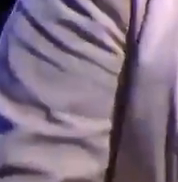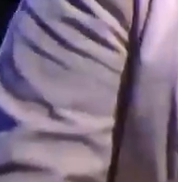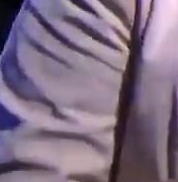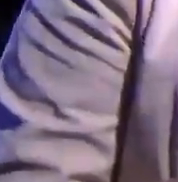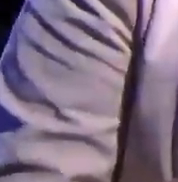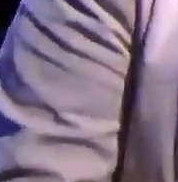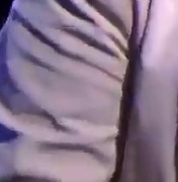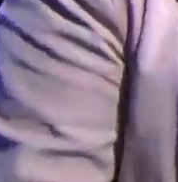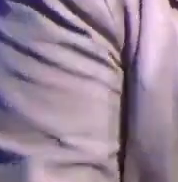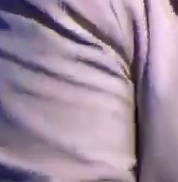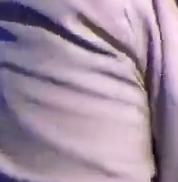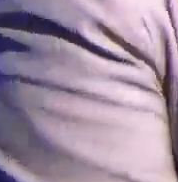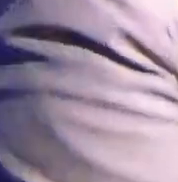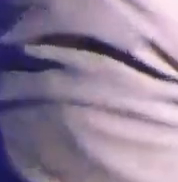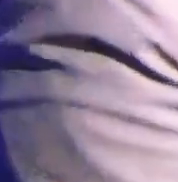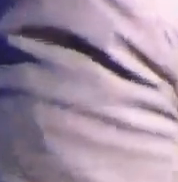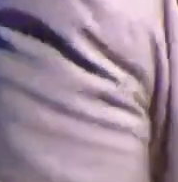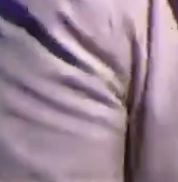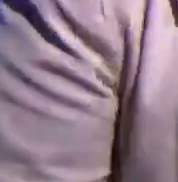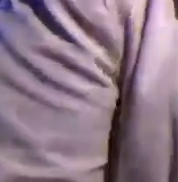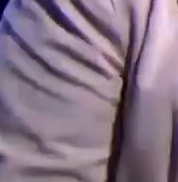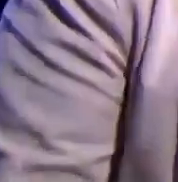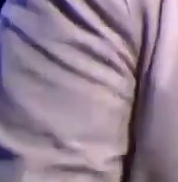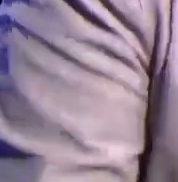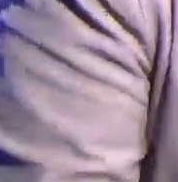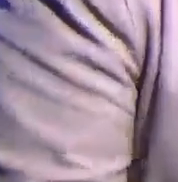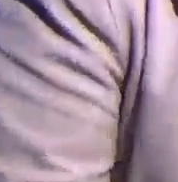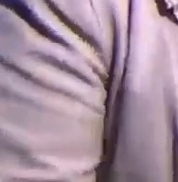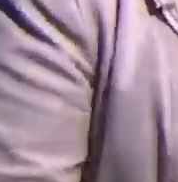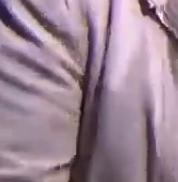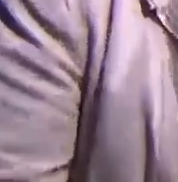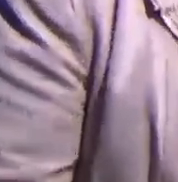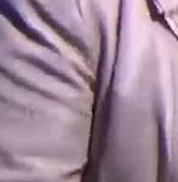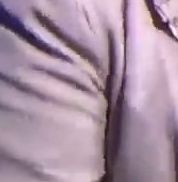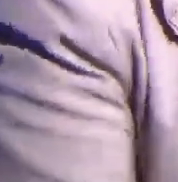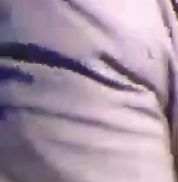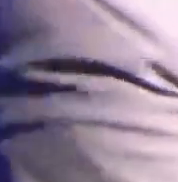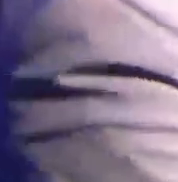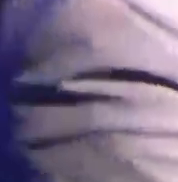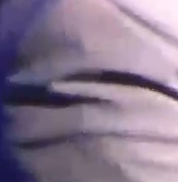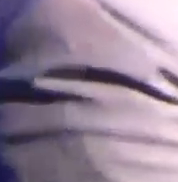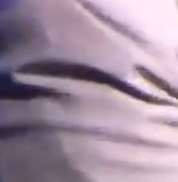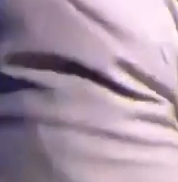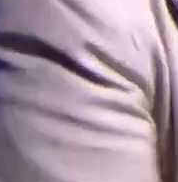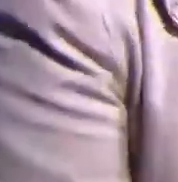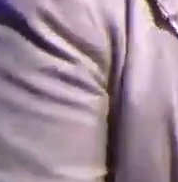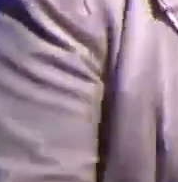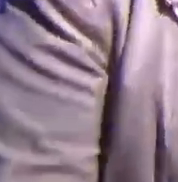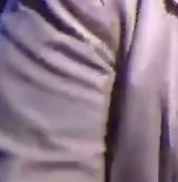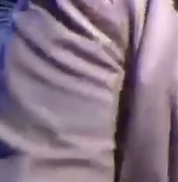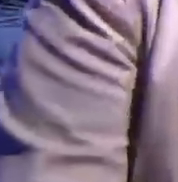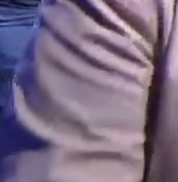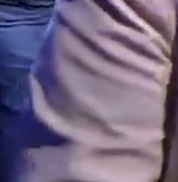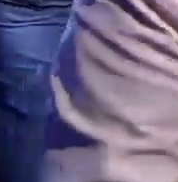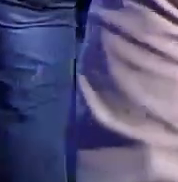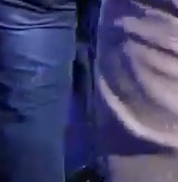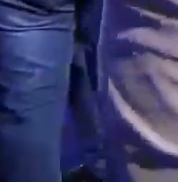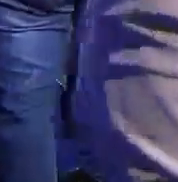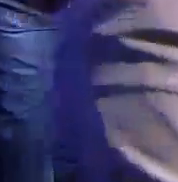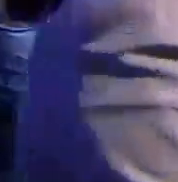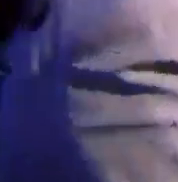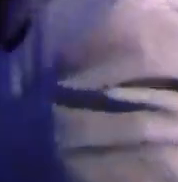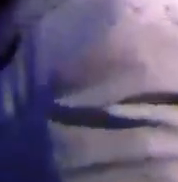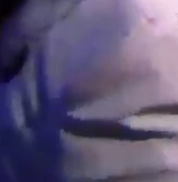que acompanham os candidatos estão liberadas agora para ir até eles, fazer os seus comentários. Começa então esse clima de bastidores agora.